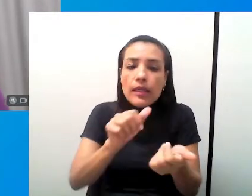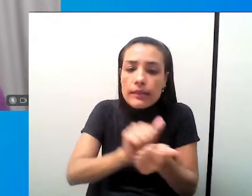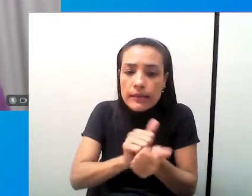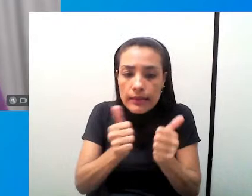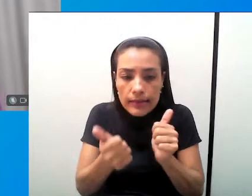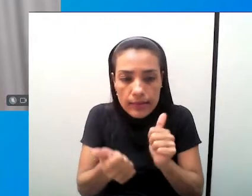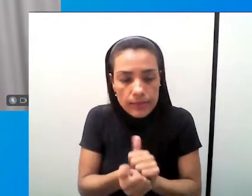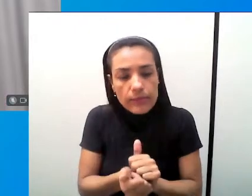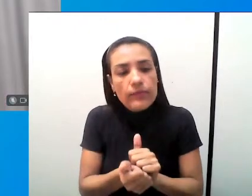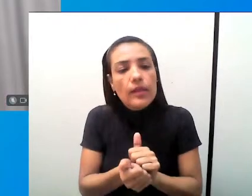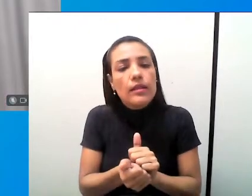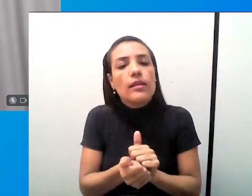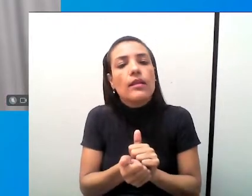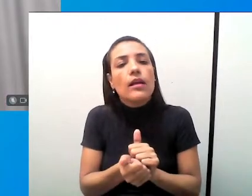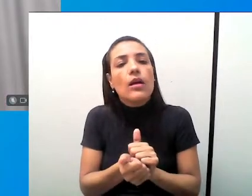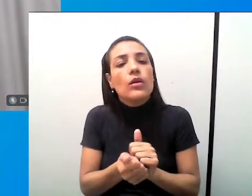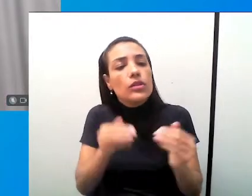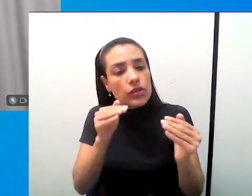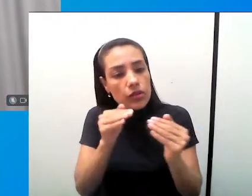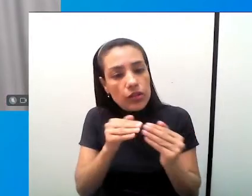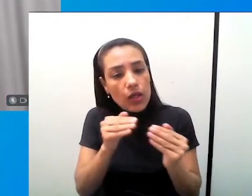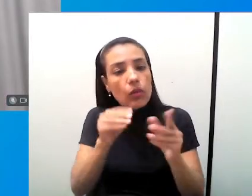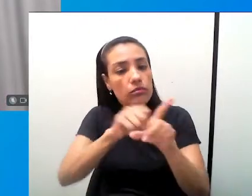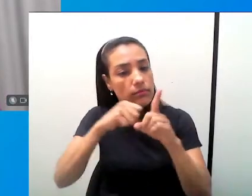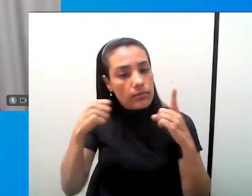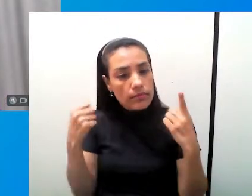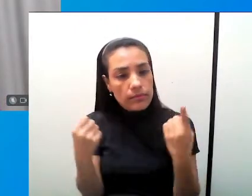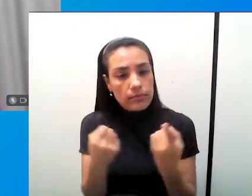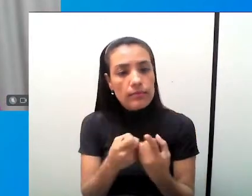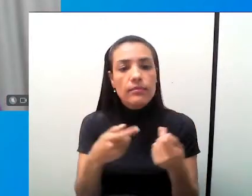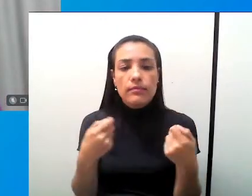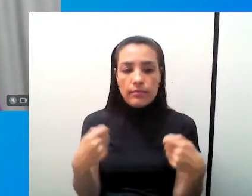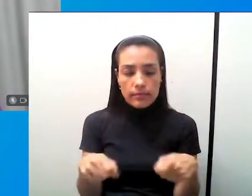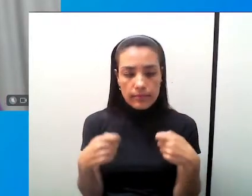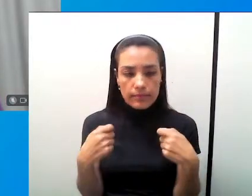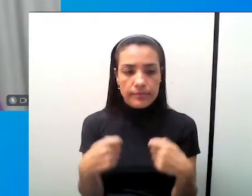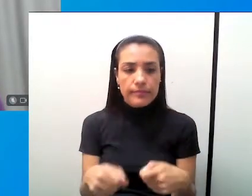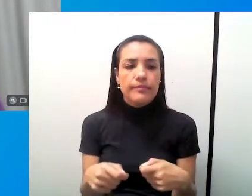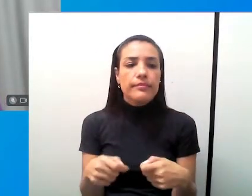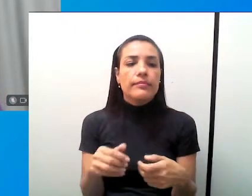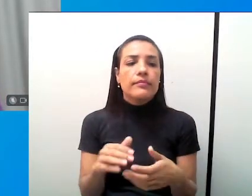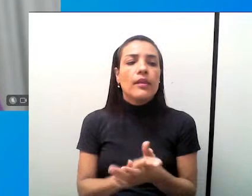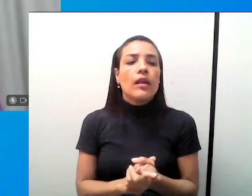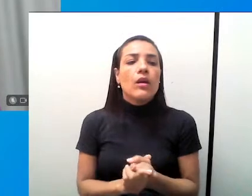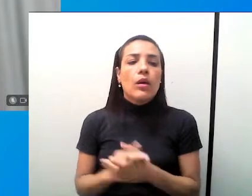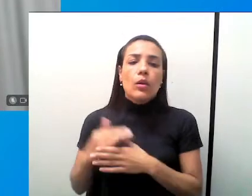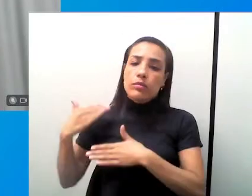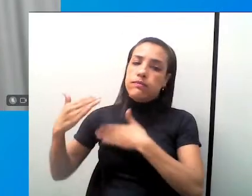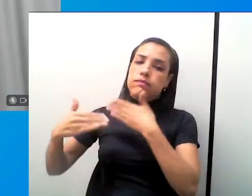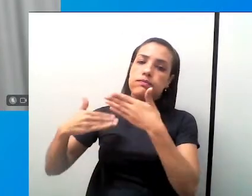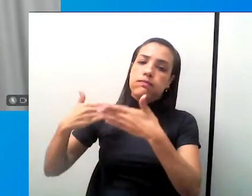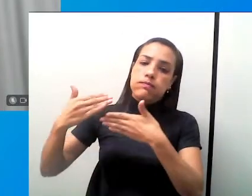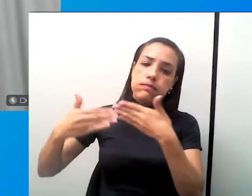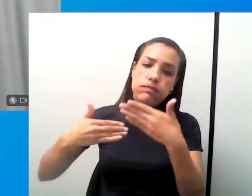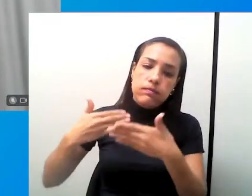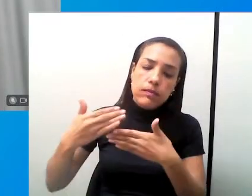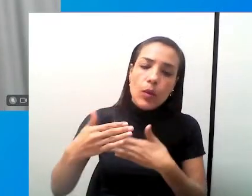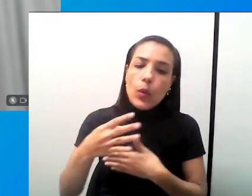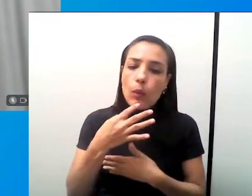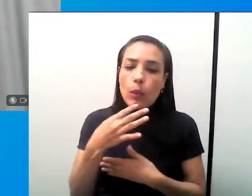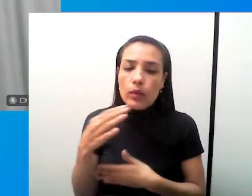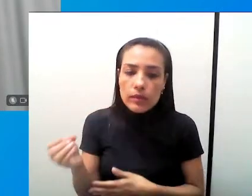da necessidade, da demanda da sociedade, geração de novos conhecimentos para o público